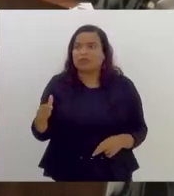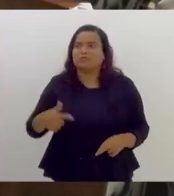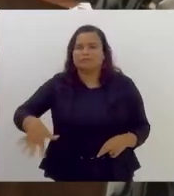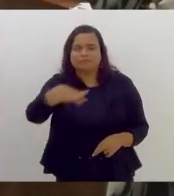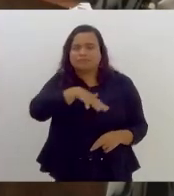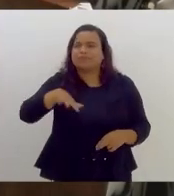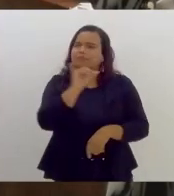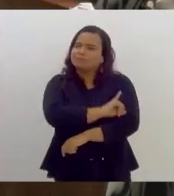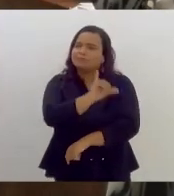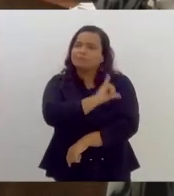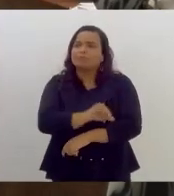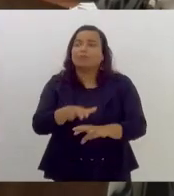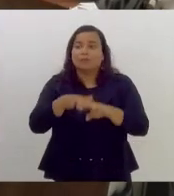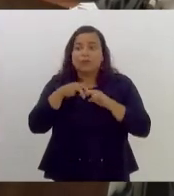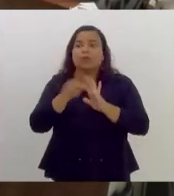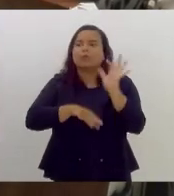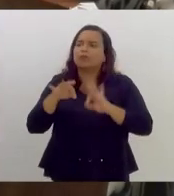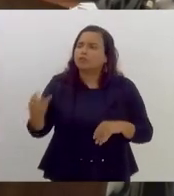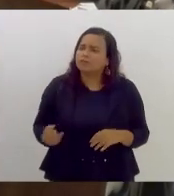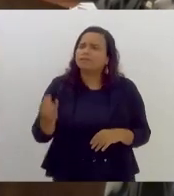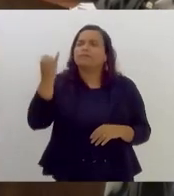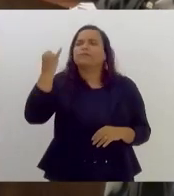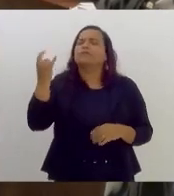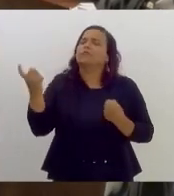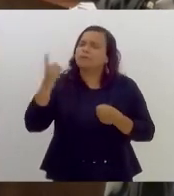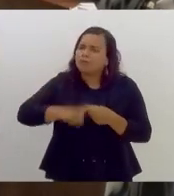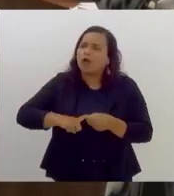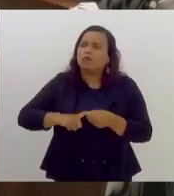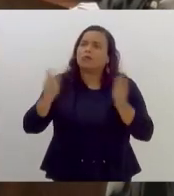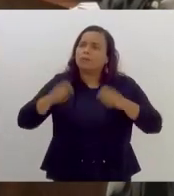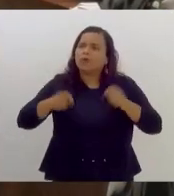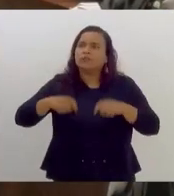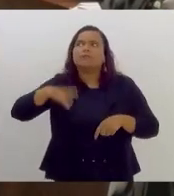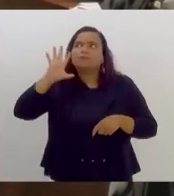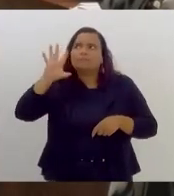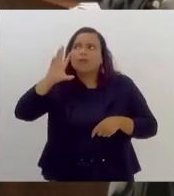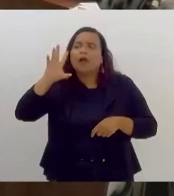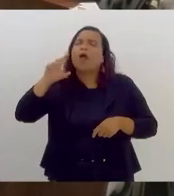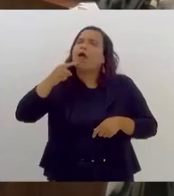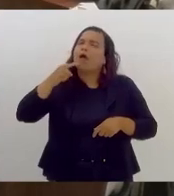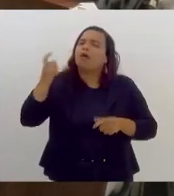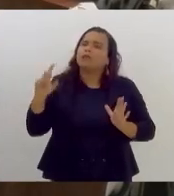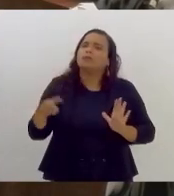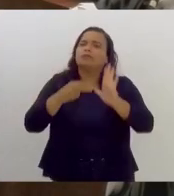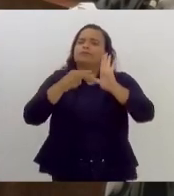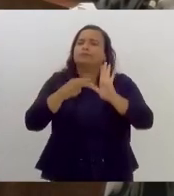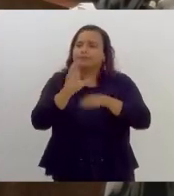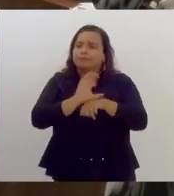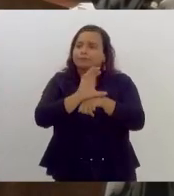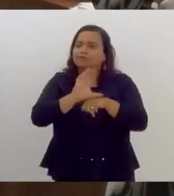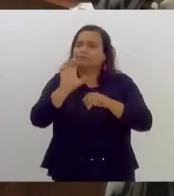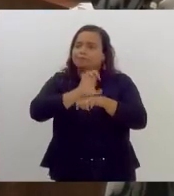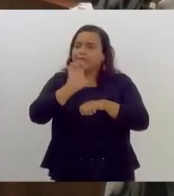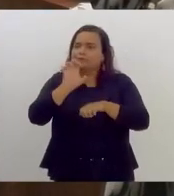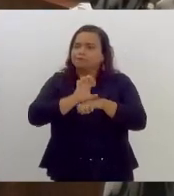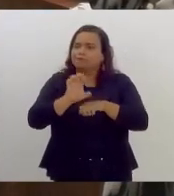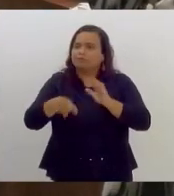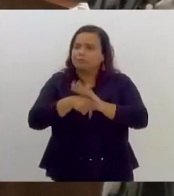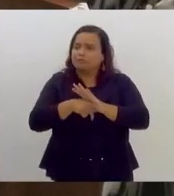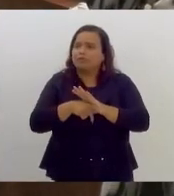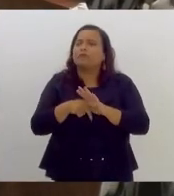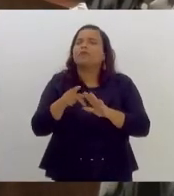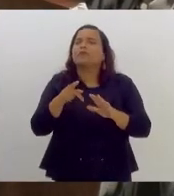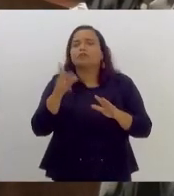projeto importante que resgata uma possibilidade de reconhecimento na Constituição do Estado dessa trajetória,